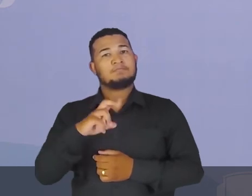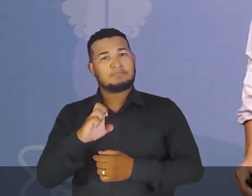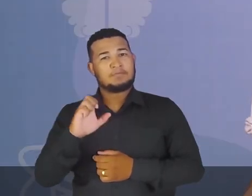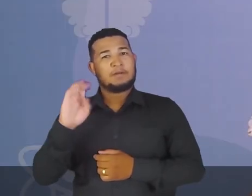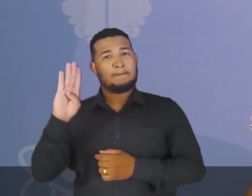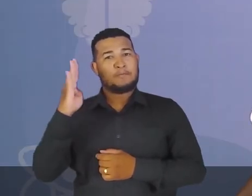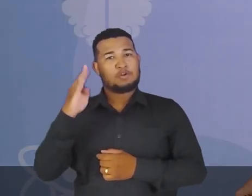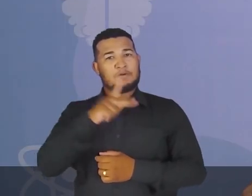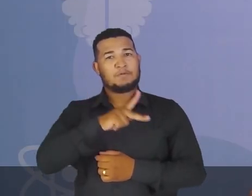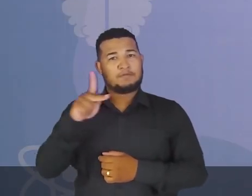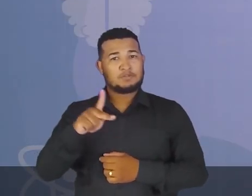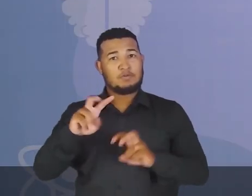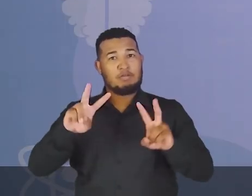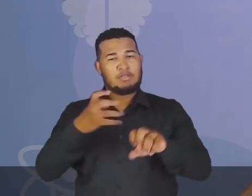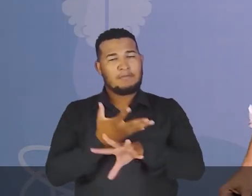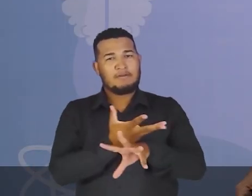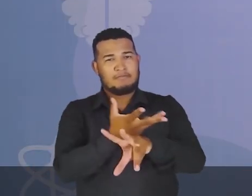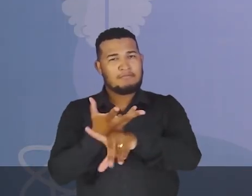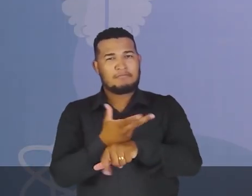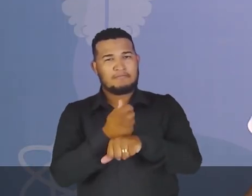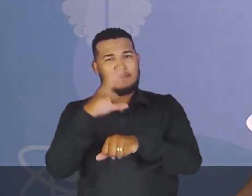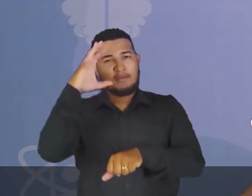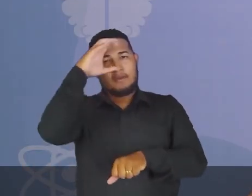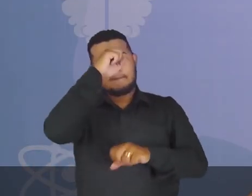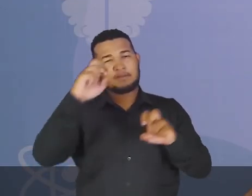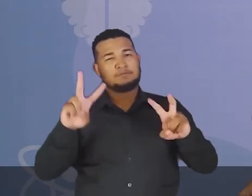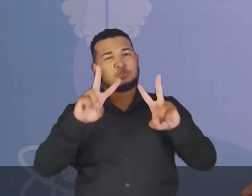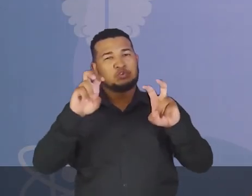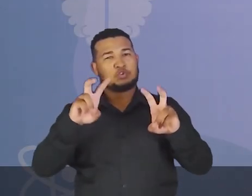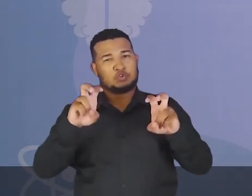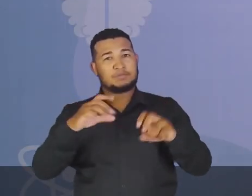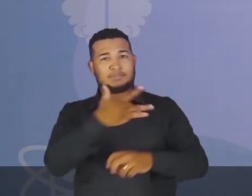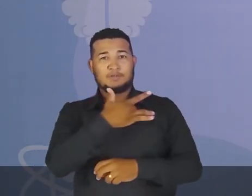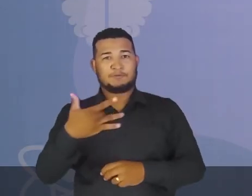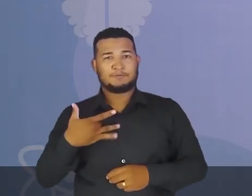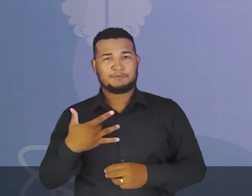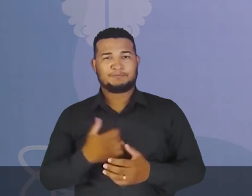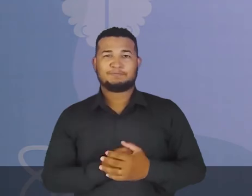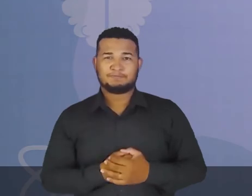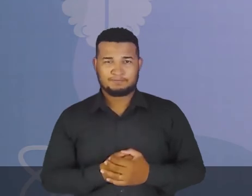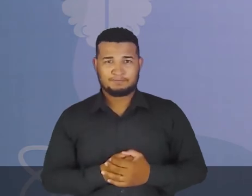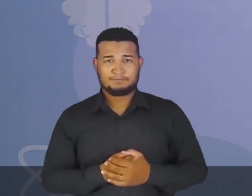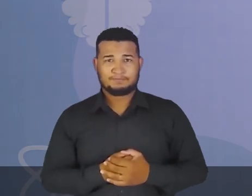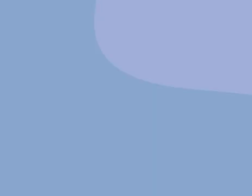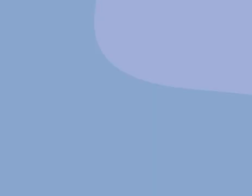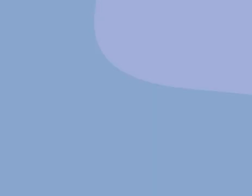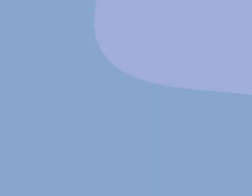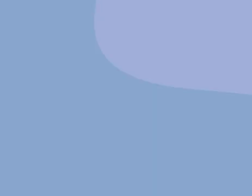professor de Biologia, um tema integrador para você aprender um pouquinho mais sobre saúde.